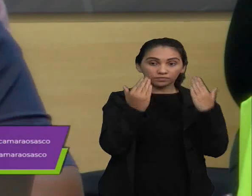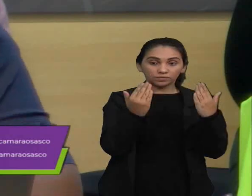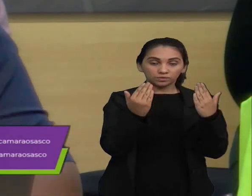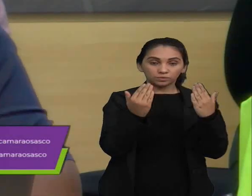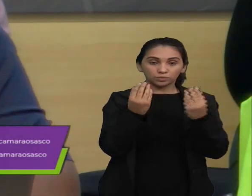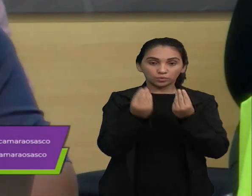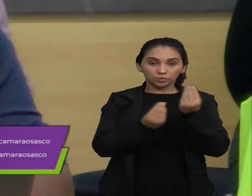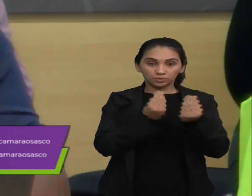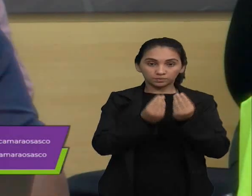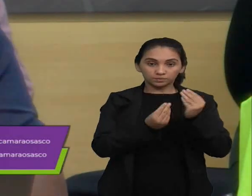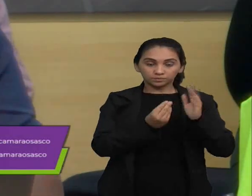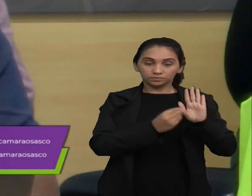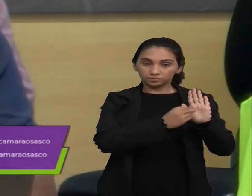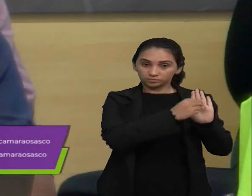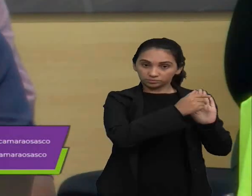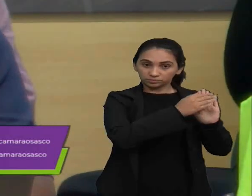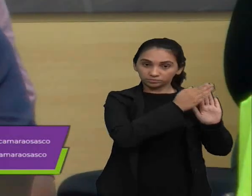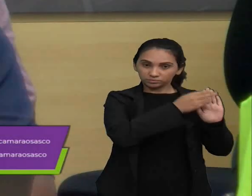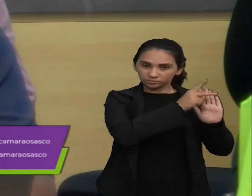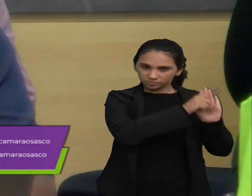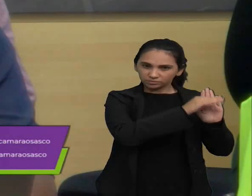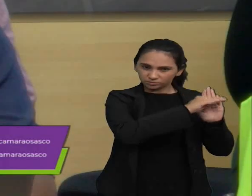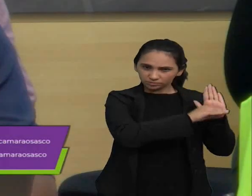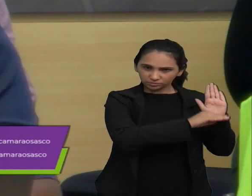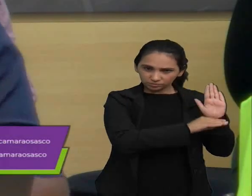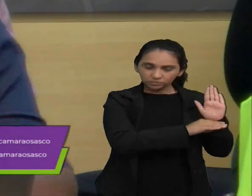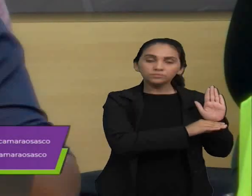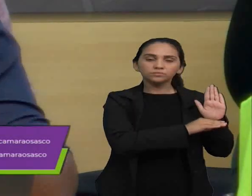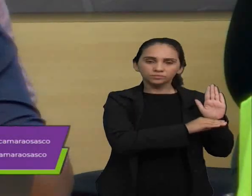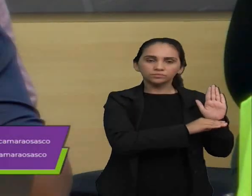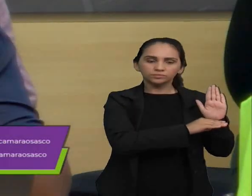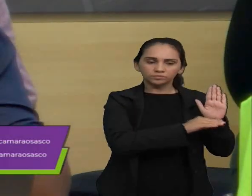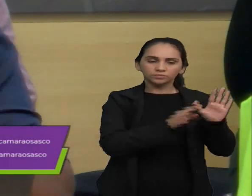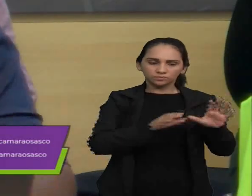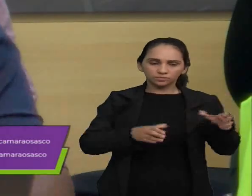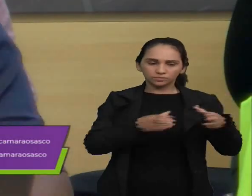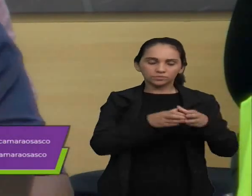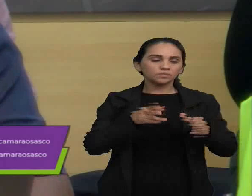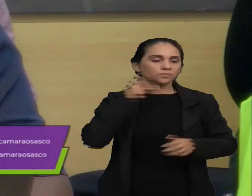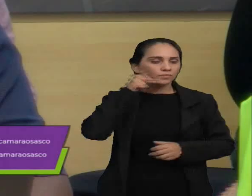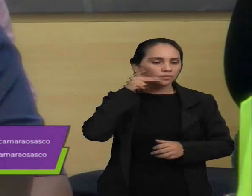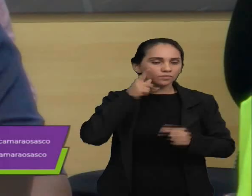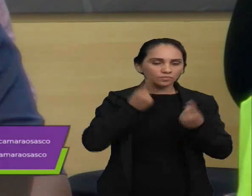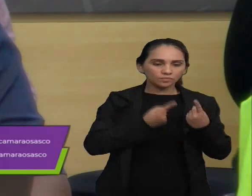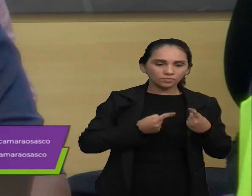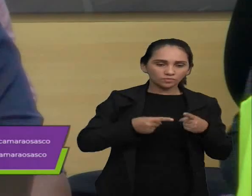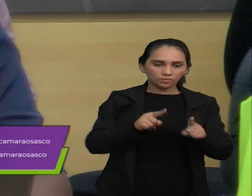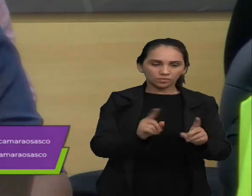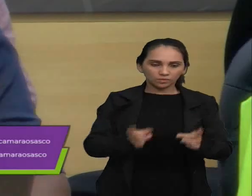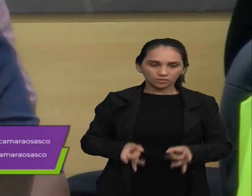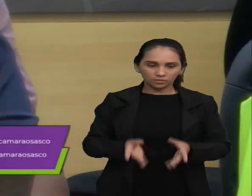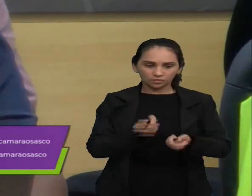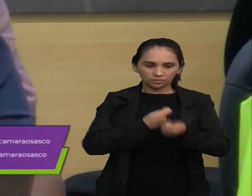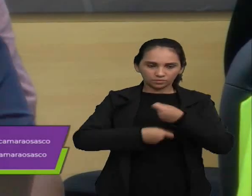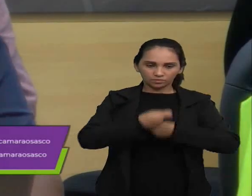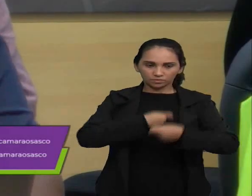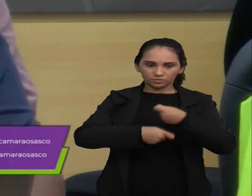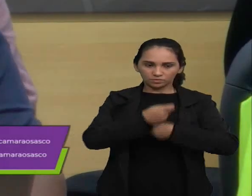conforme discriminado. Denominação Frente Parlamentar contra a Privatização da Sabesp.